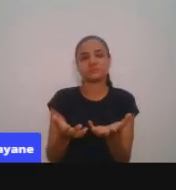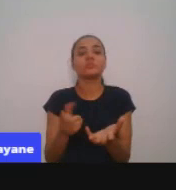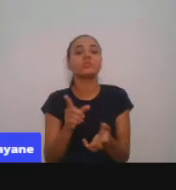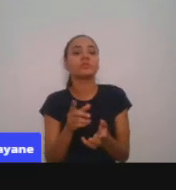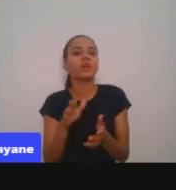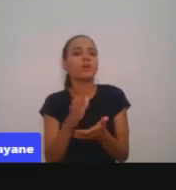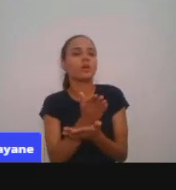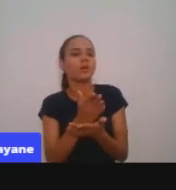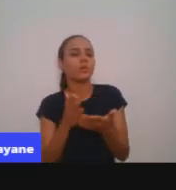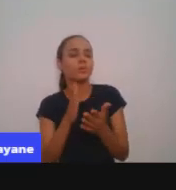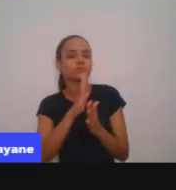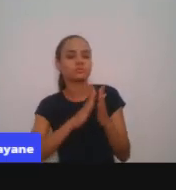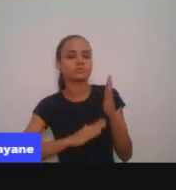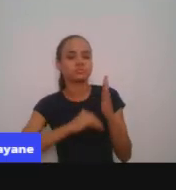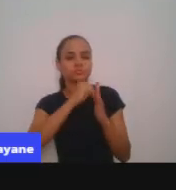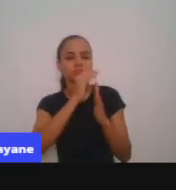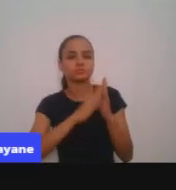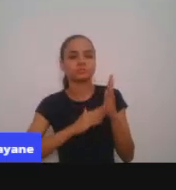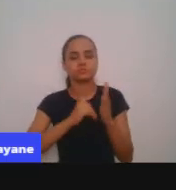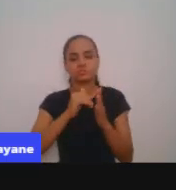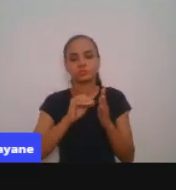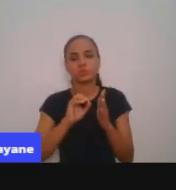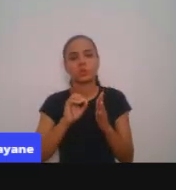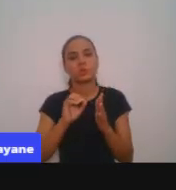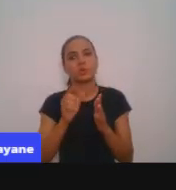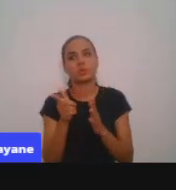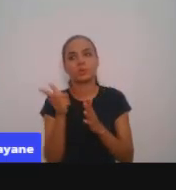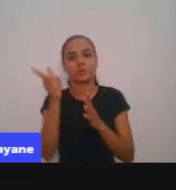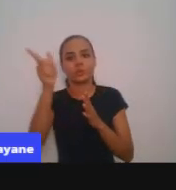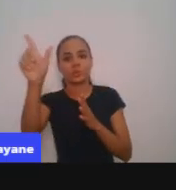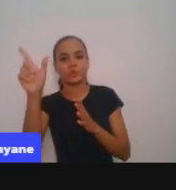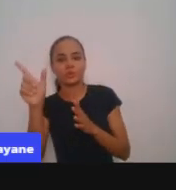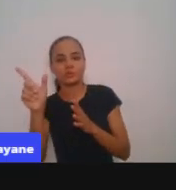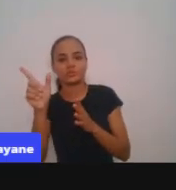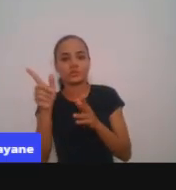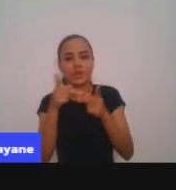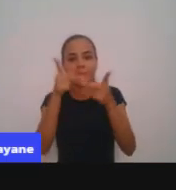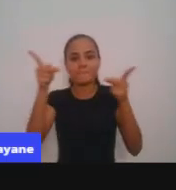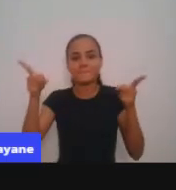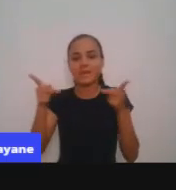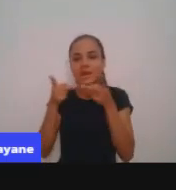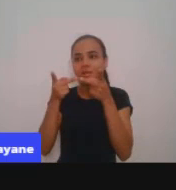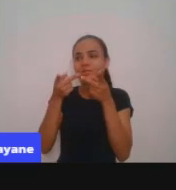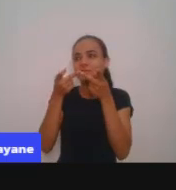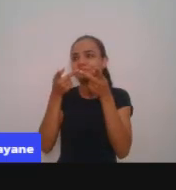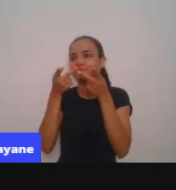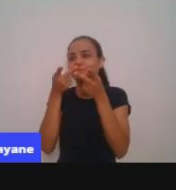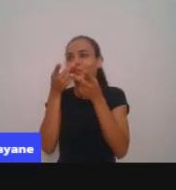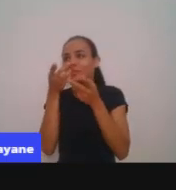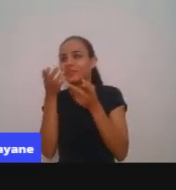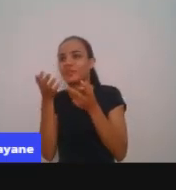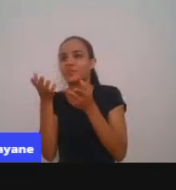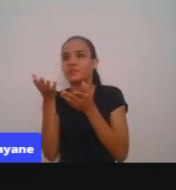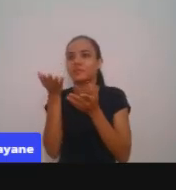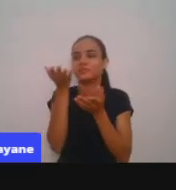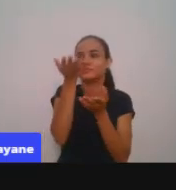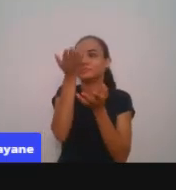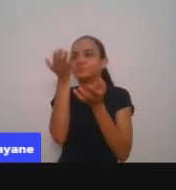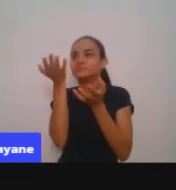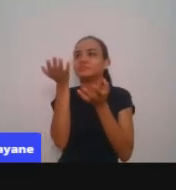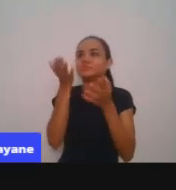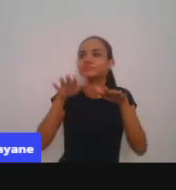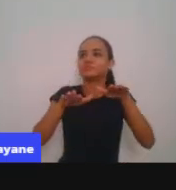abstratas, outros equilibram pratos na ponta do nariz. Batem ponto nas revistas e na TV, dando